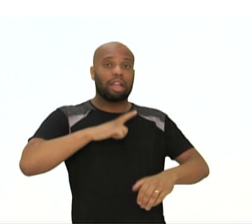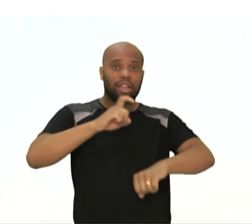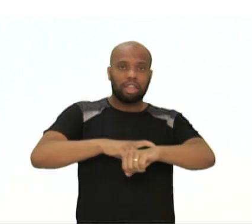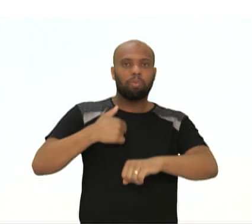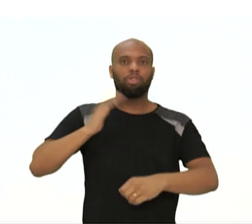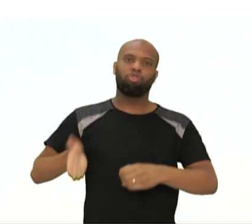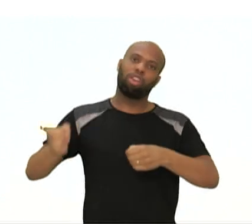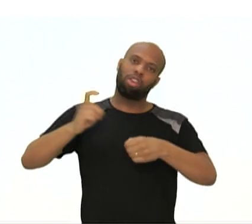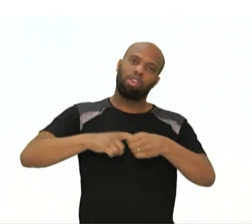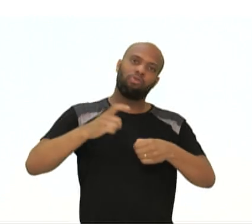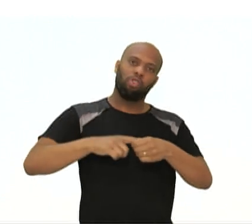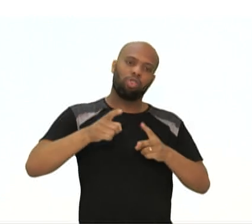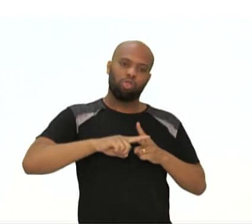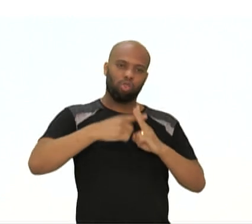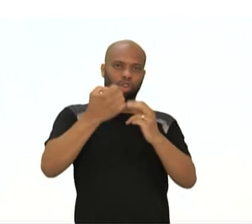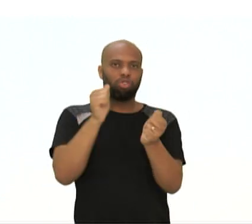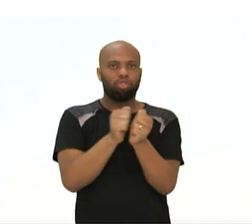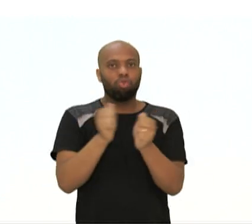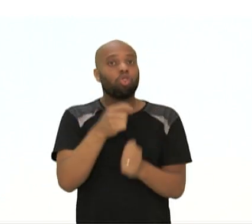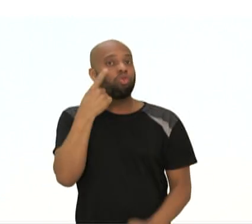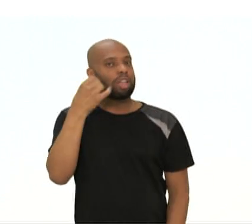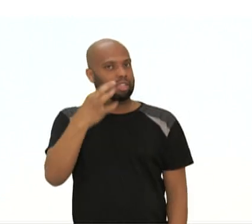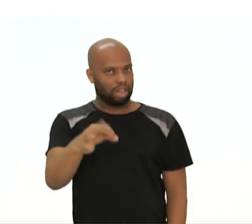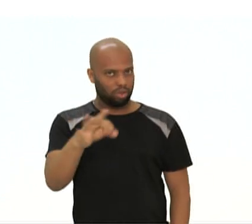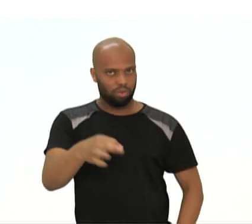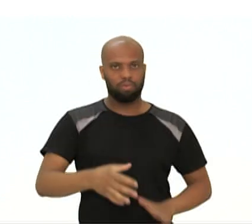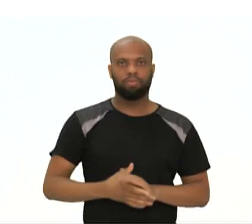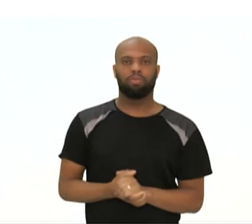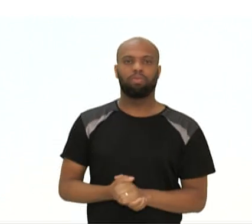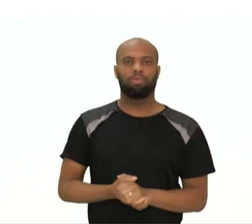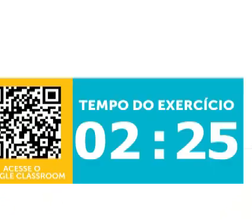daqui a pouco a gente volta para que vocês verifiquem se está correto.